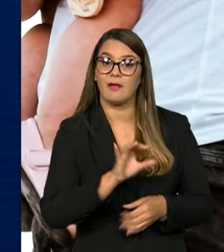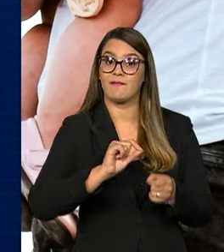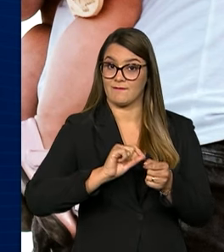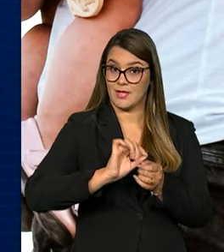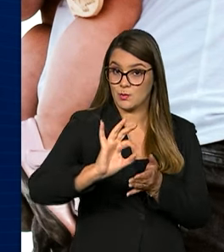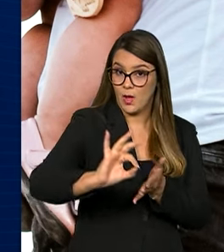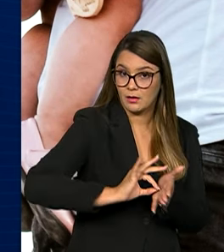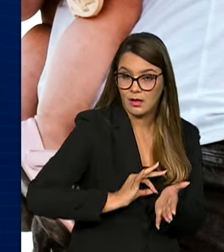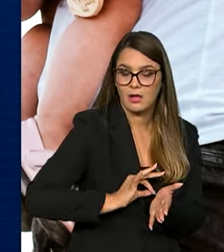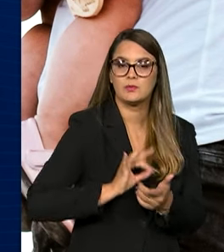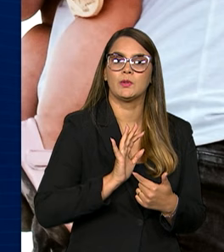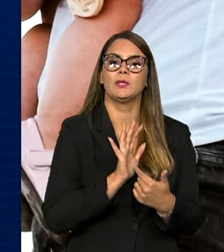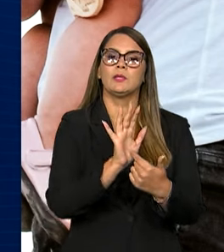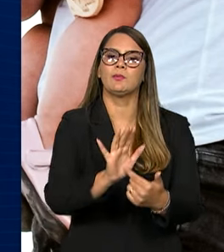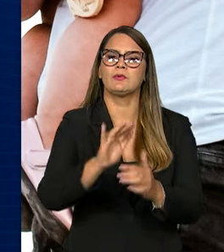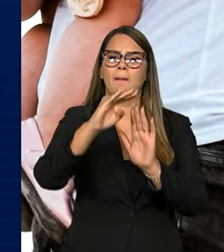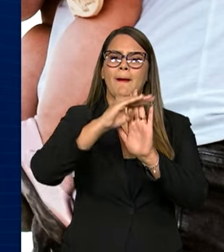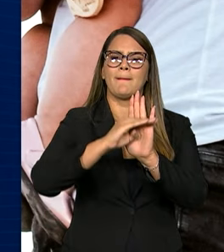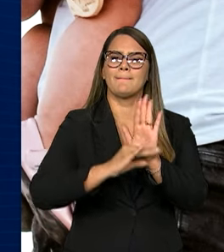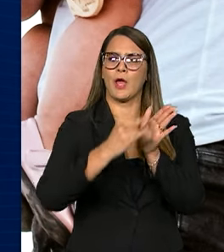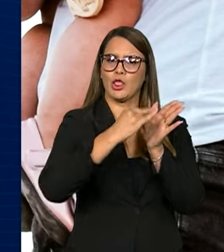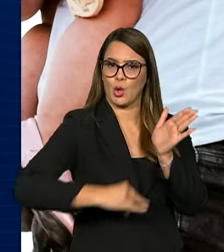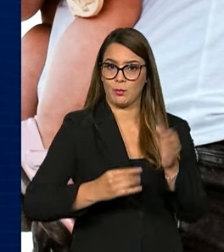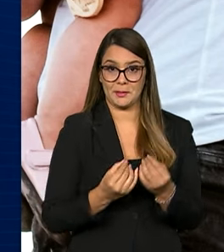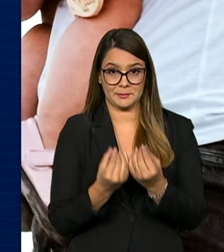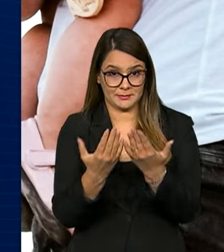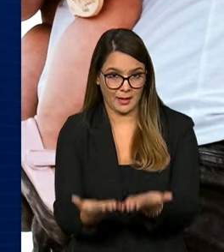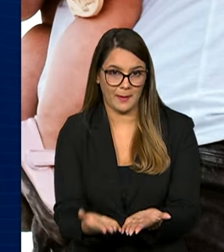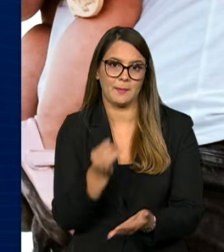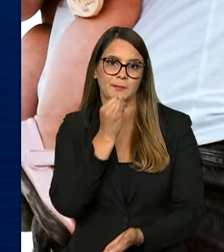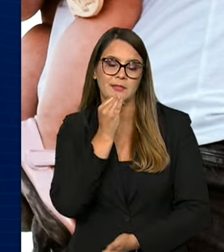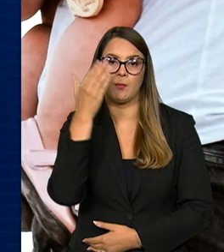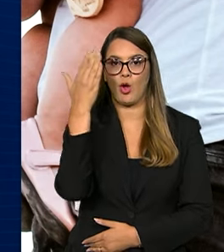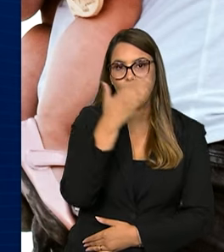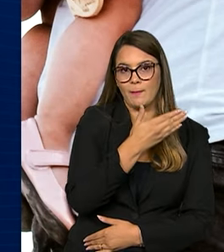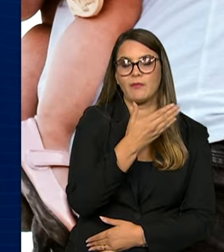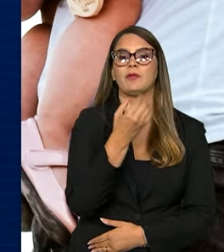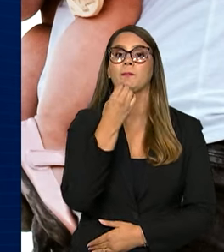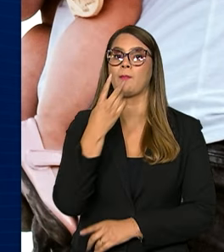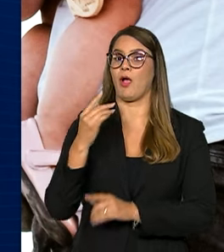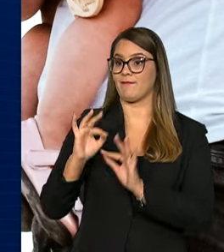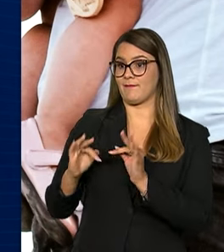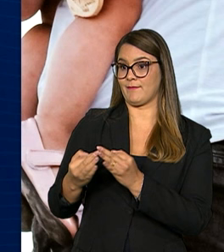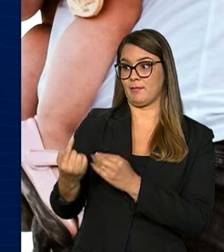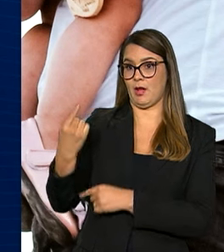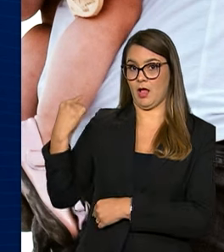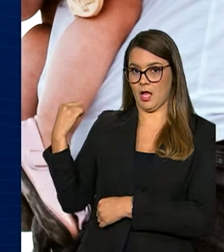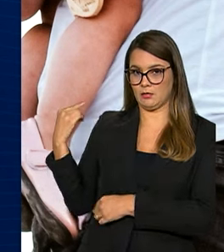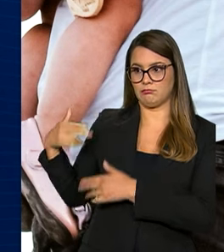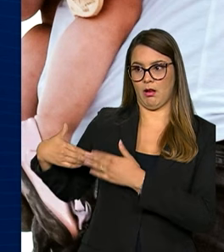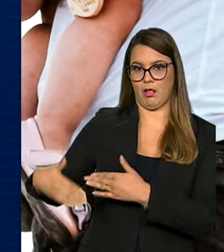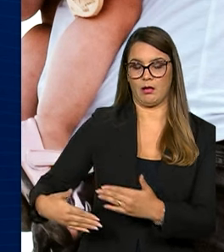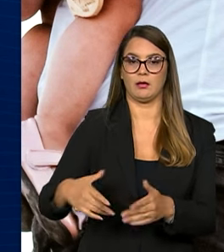um cadastro e apresentar uma lista de documentos, como o comprovante de bons antecedentes criminais